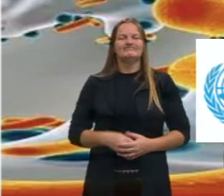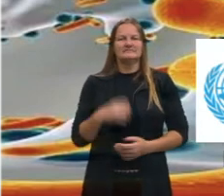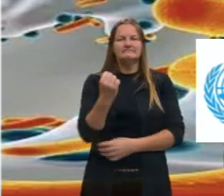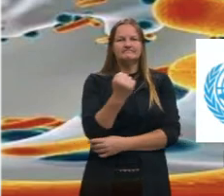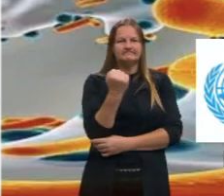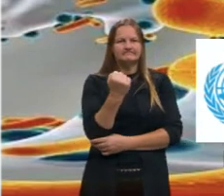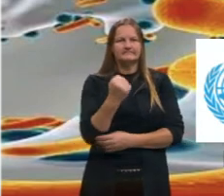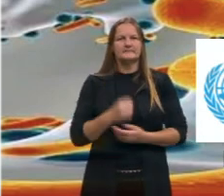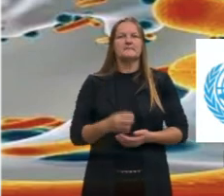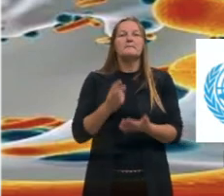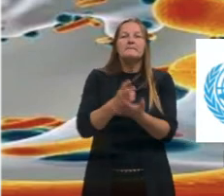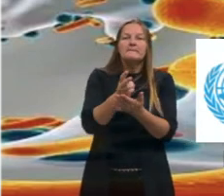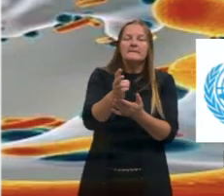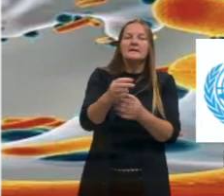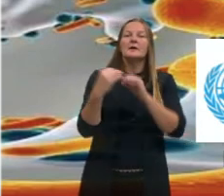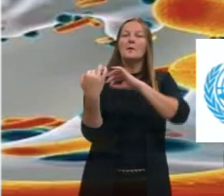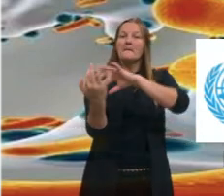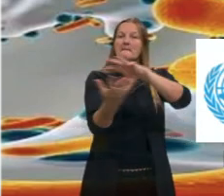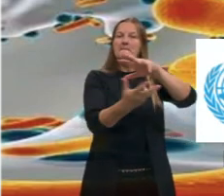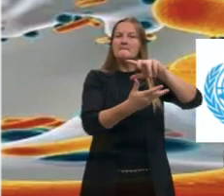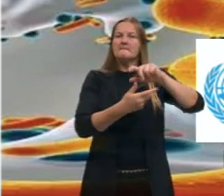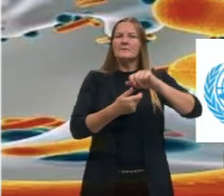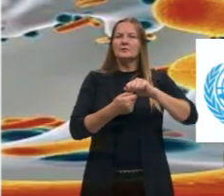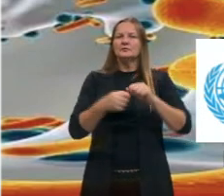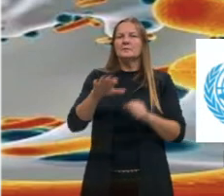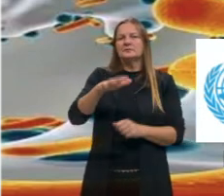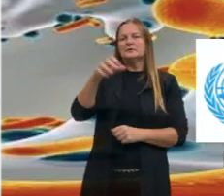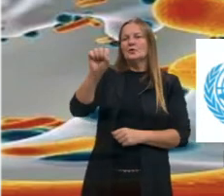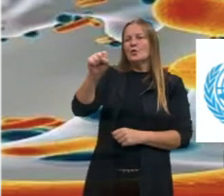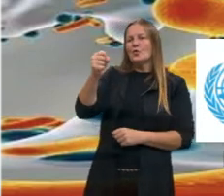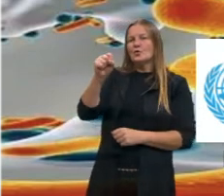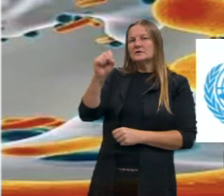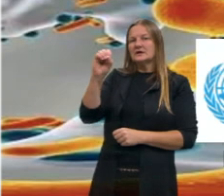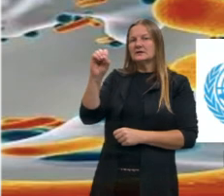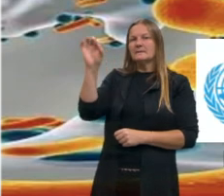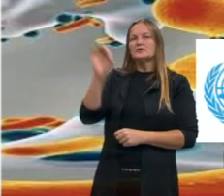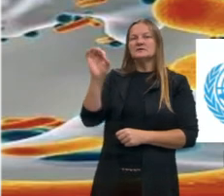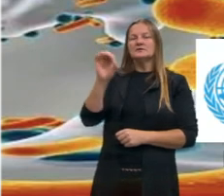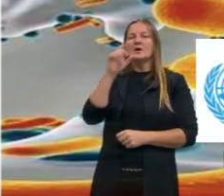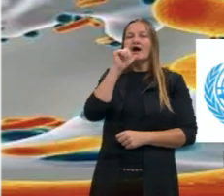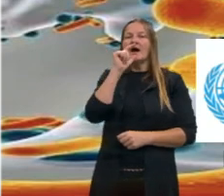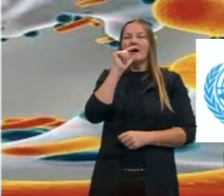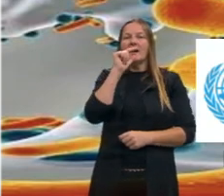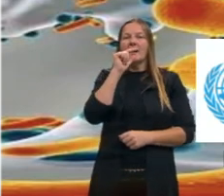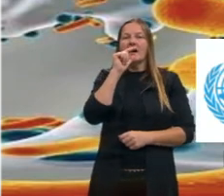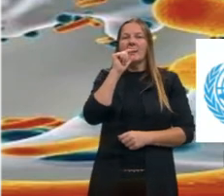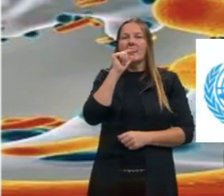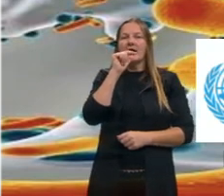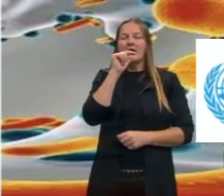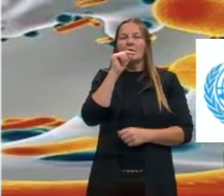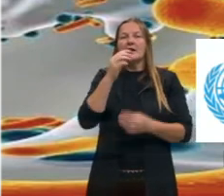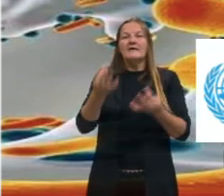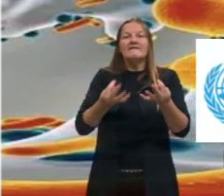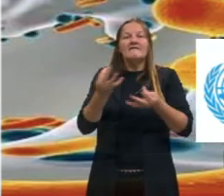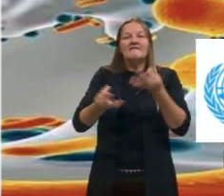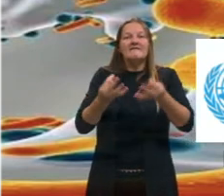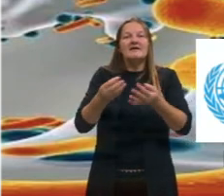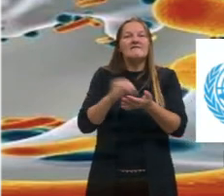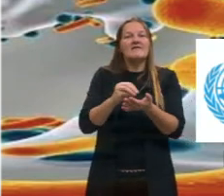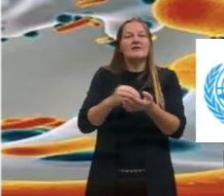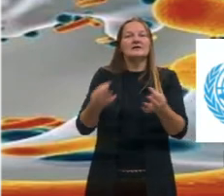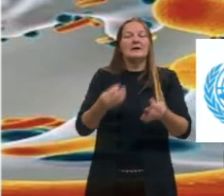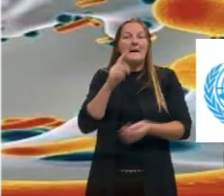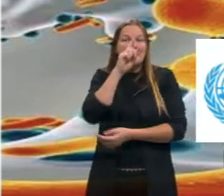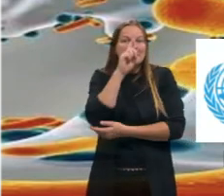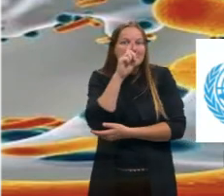continuando no mundo com oitenta por cento das águas residuais não tratadas O